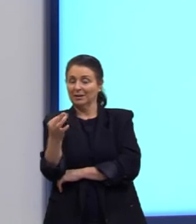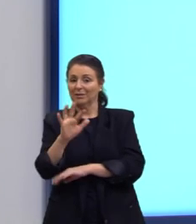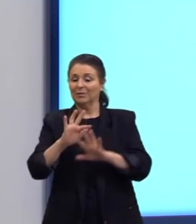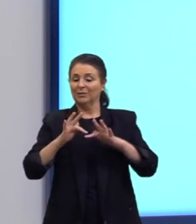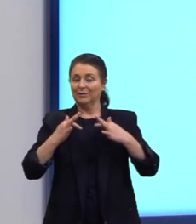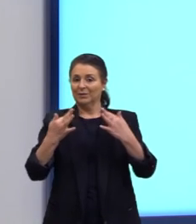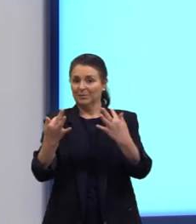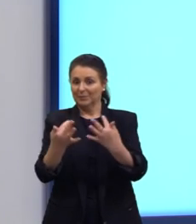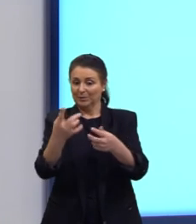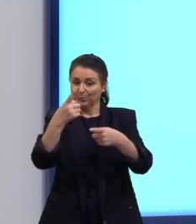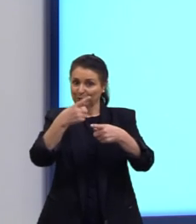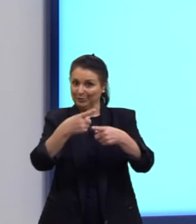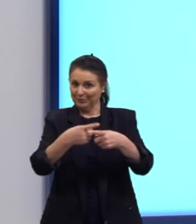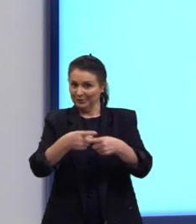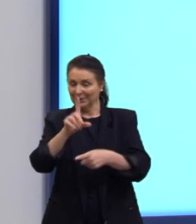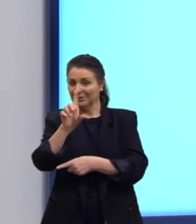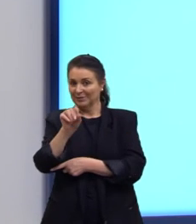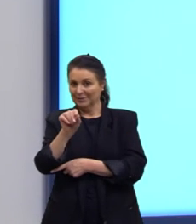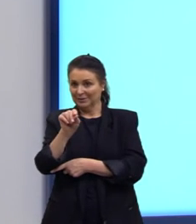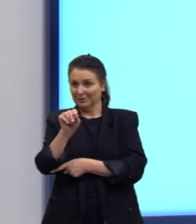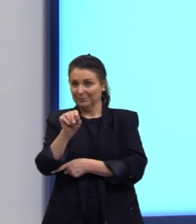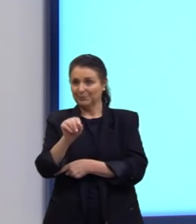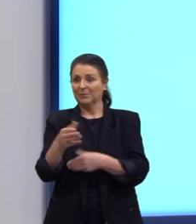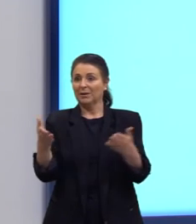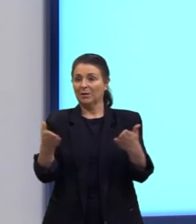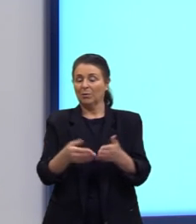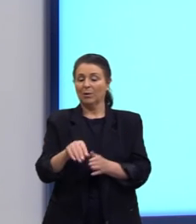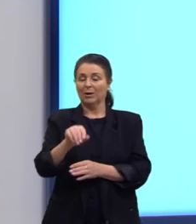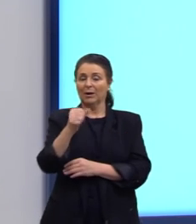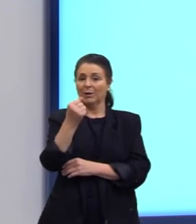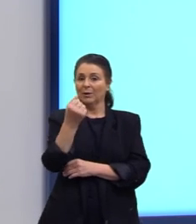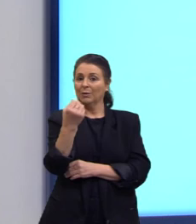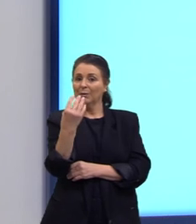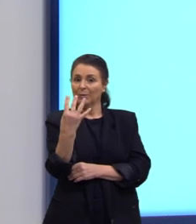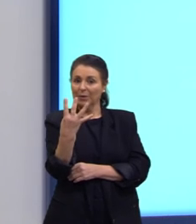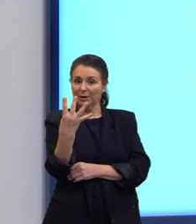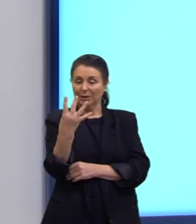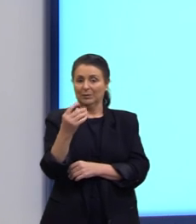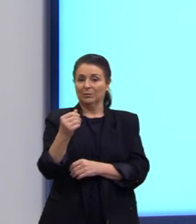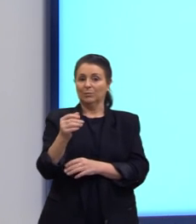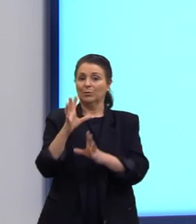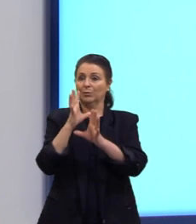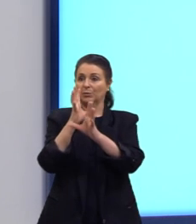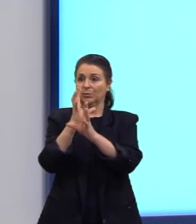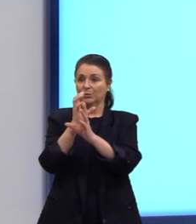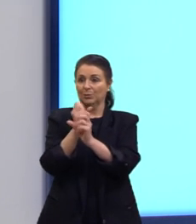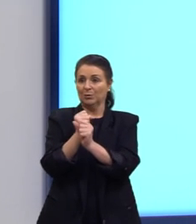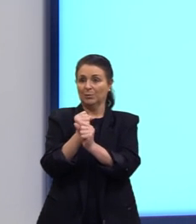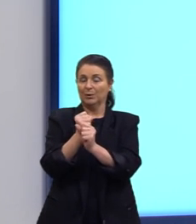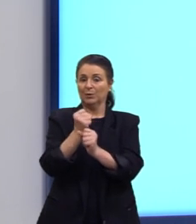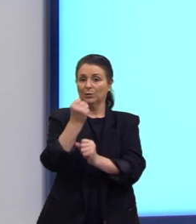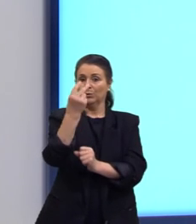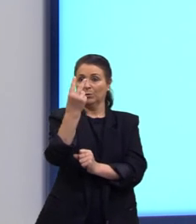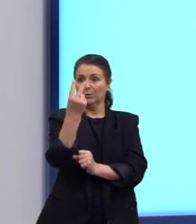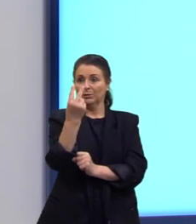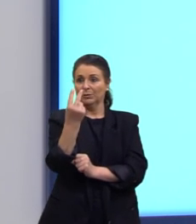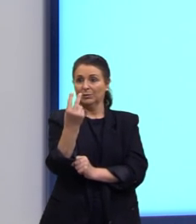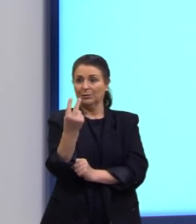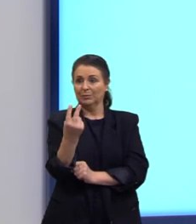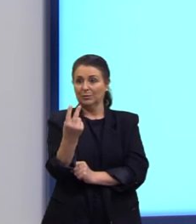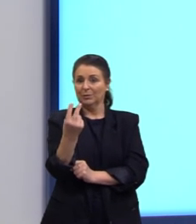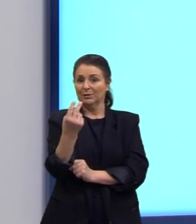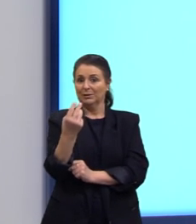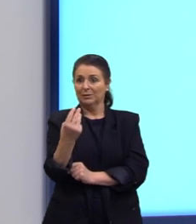famílias multiplicamos por 10 região 4 então somando os elementos da quarta coluna